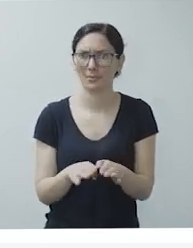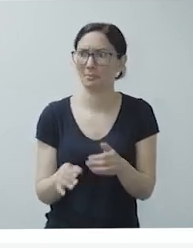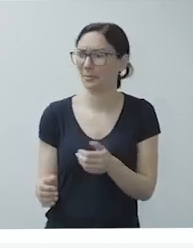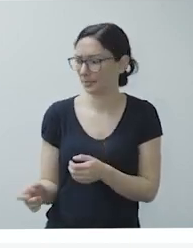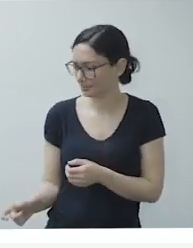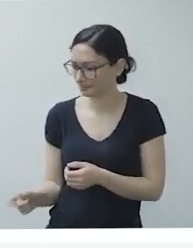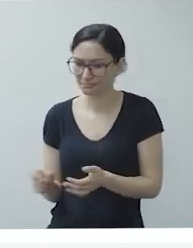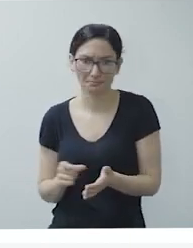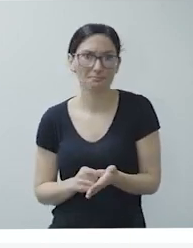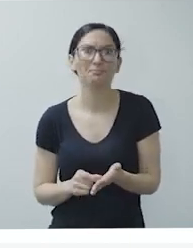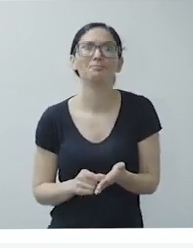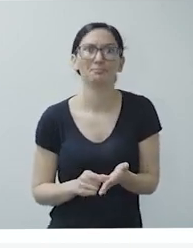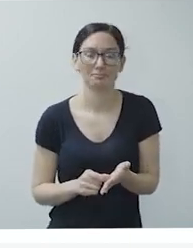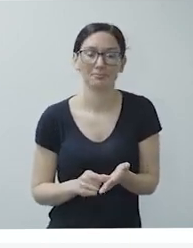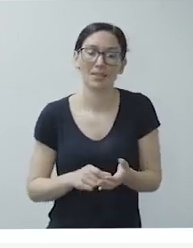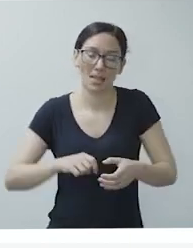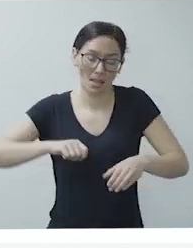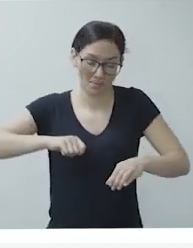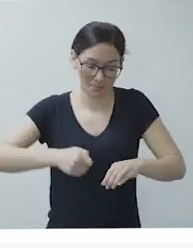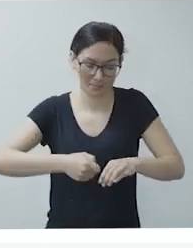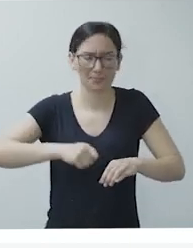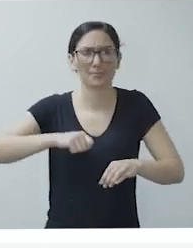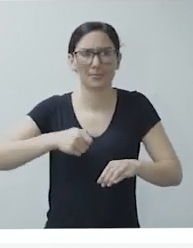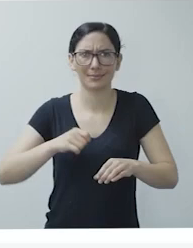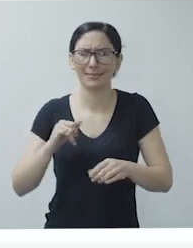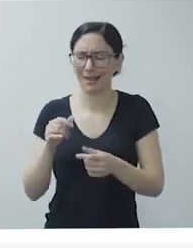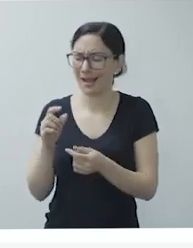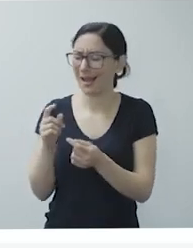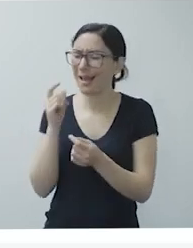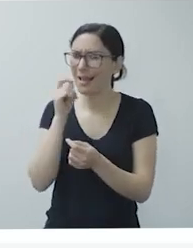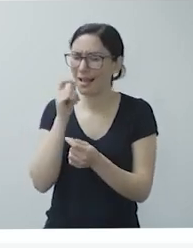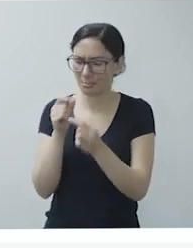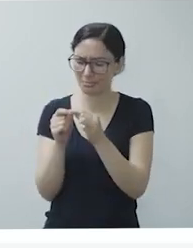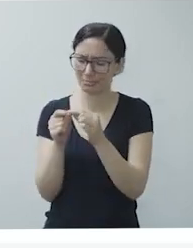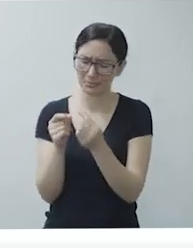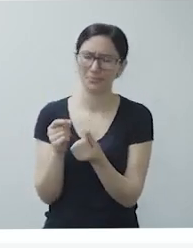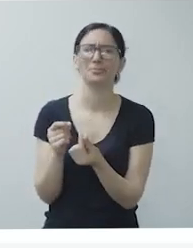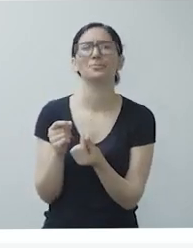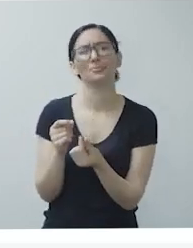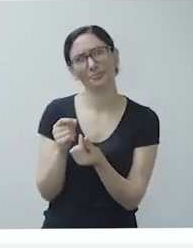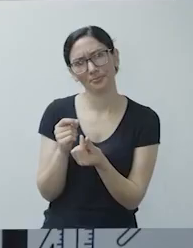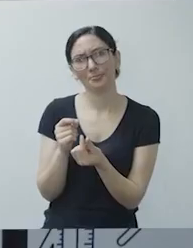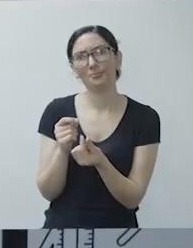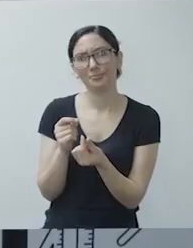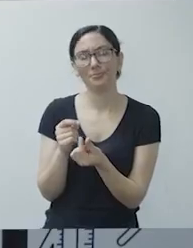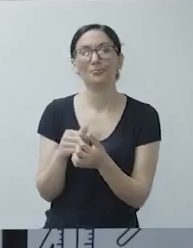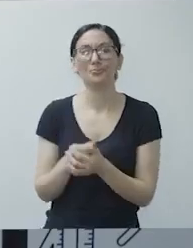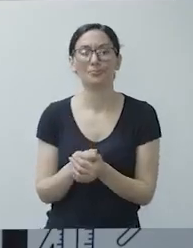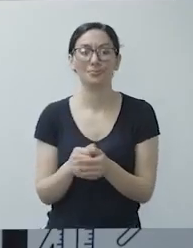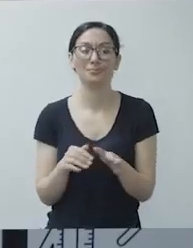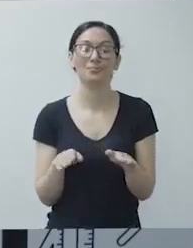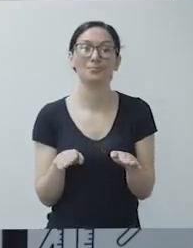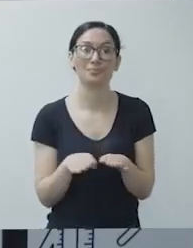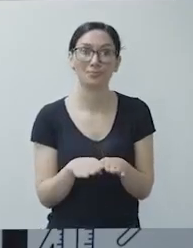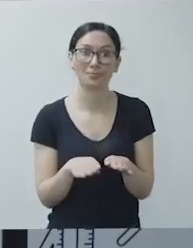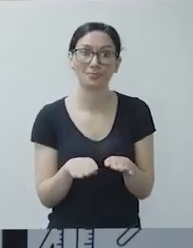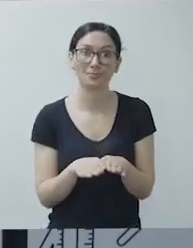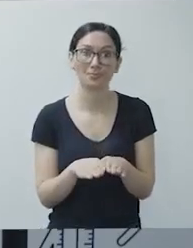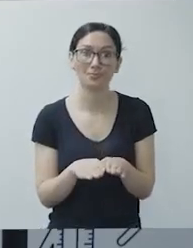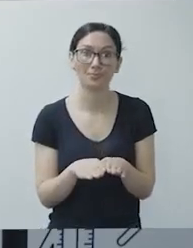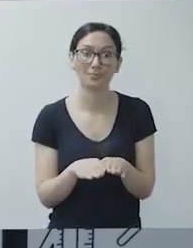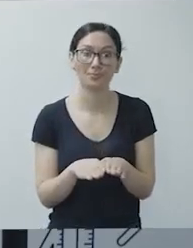não é mesmo? E o apontador, caso o nosso lápis quebre a ponta. Também